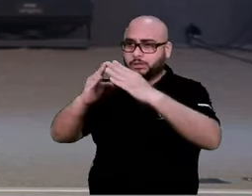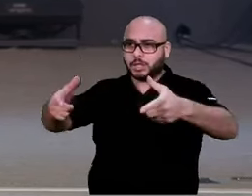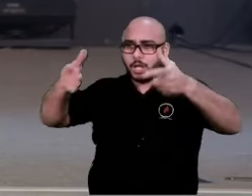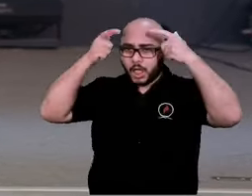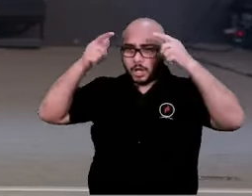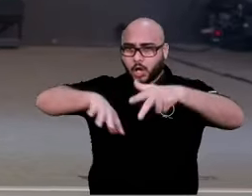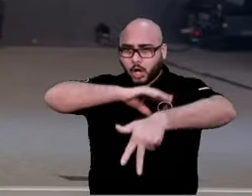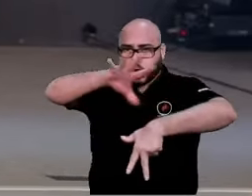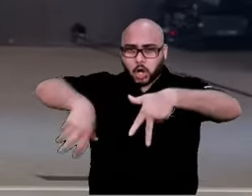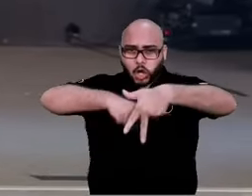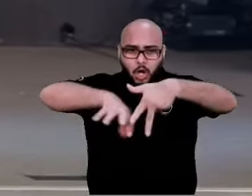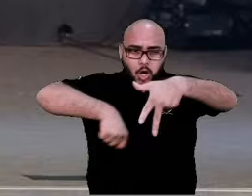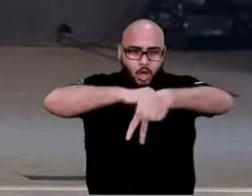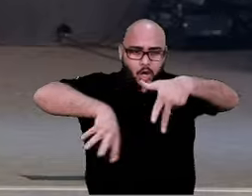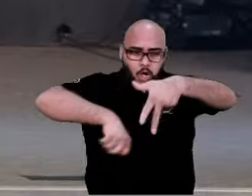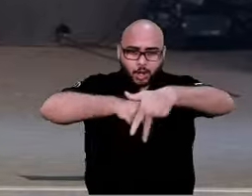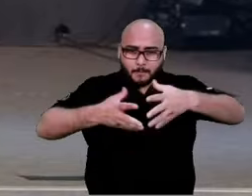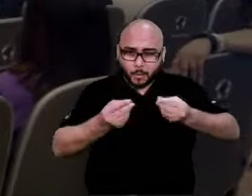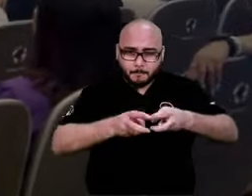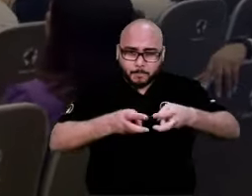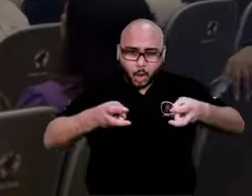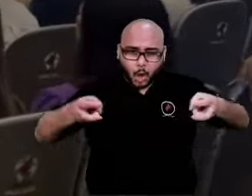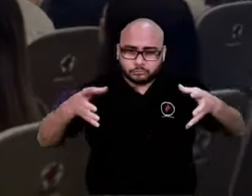taça é minha agora.